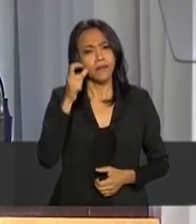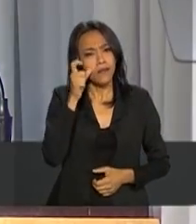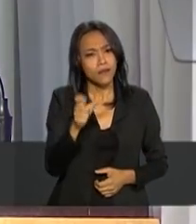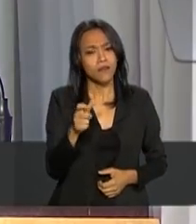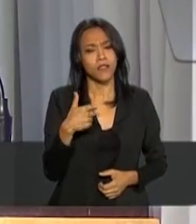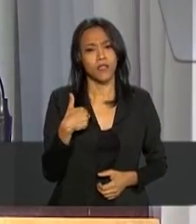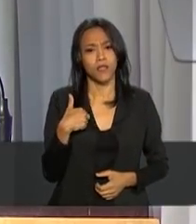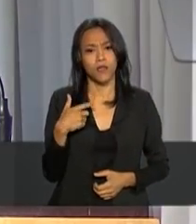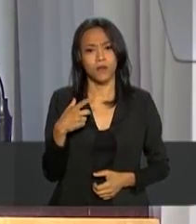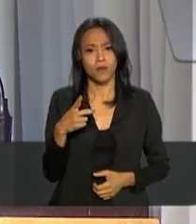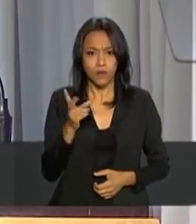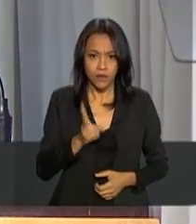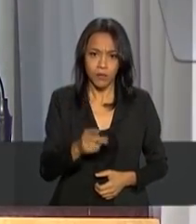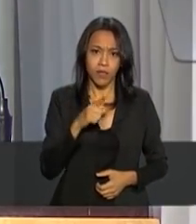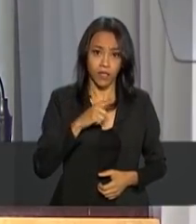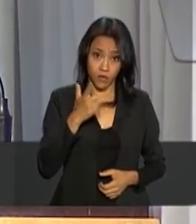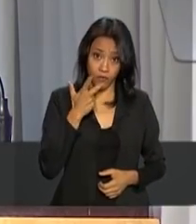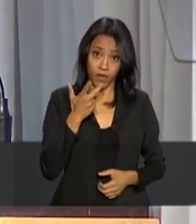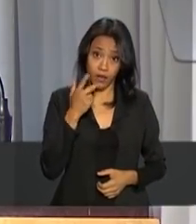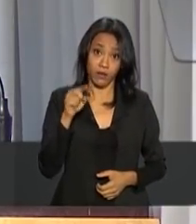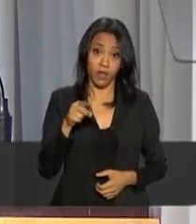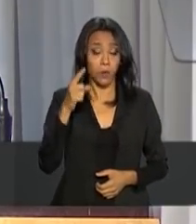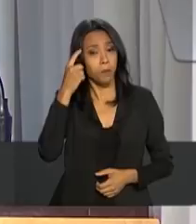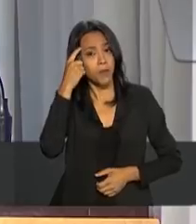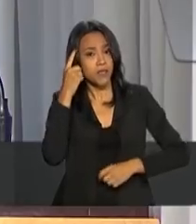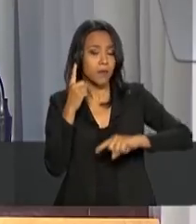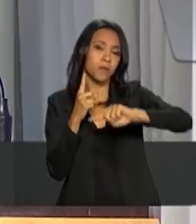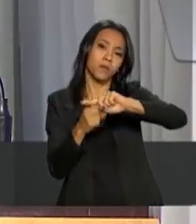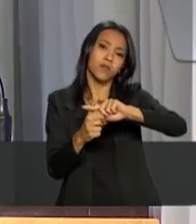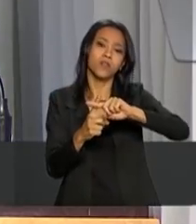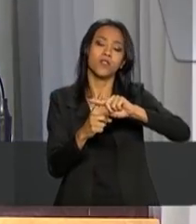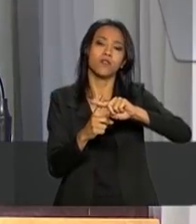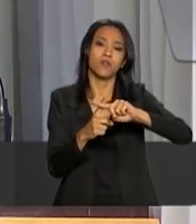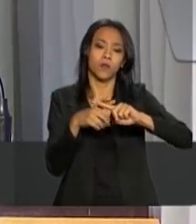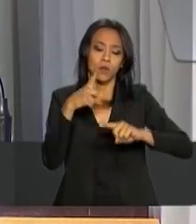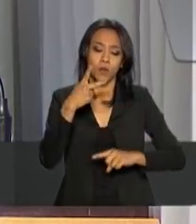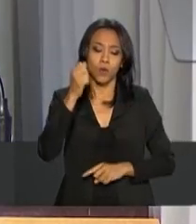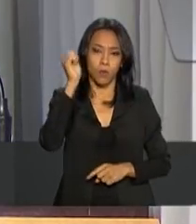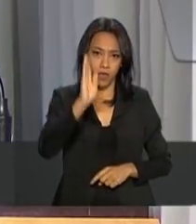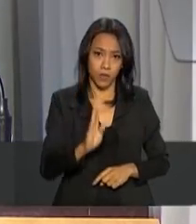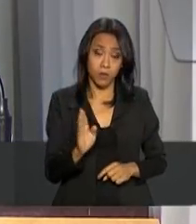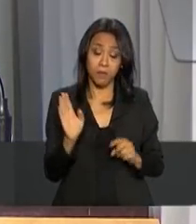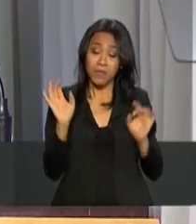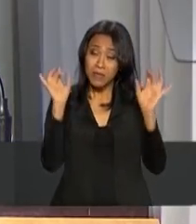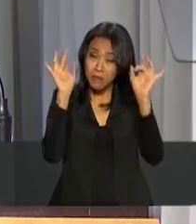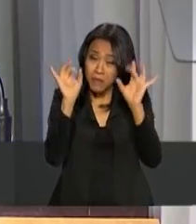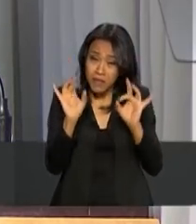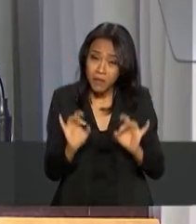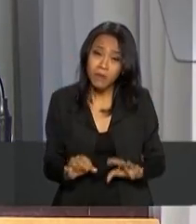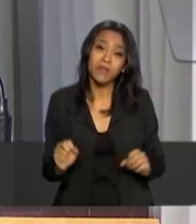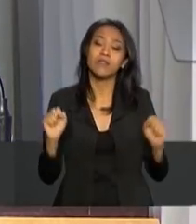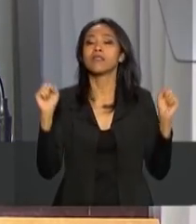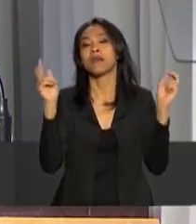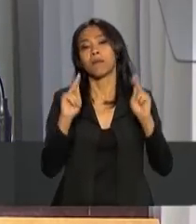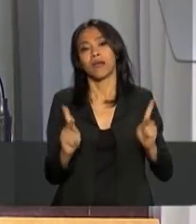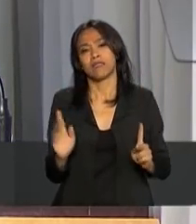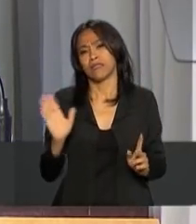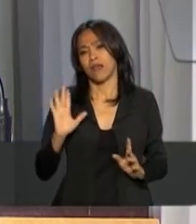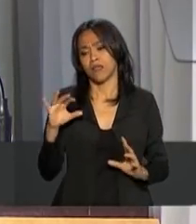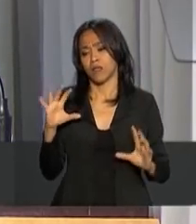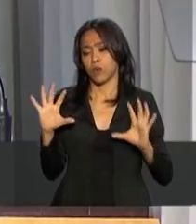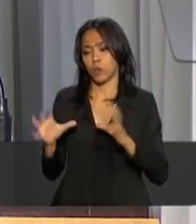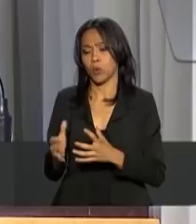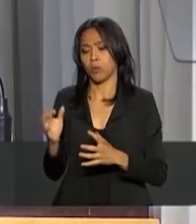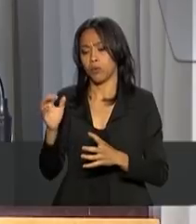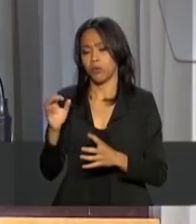pregado muito aqui internamente o otimismo no nosso país, especialmente a pacificação, não é? Nada de brasileiro contra